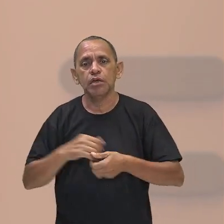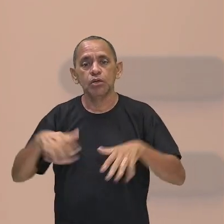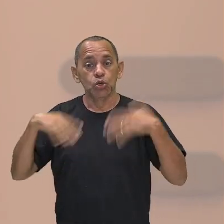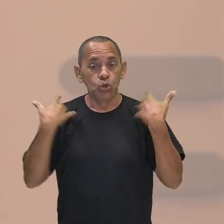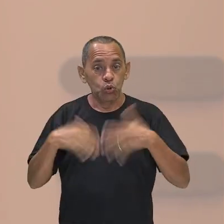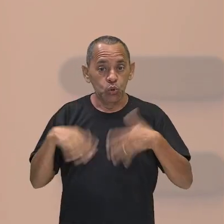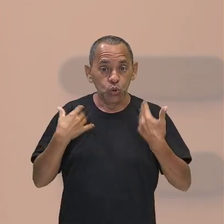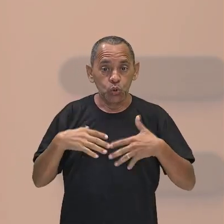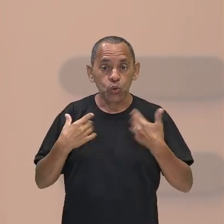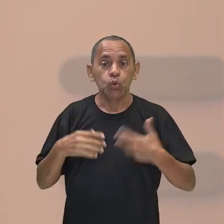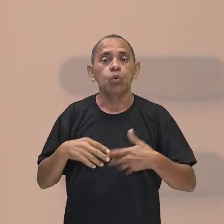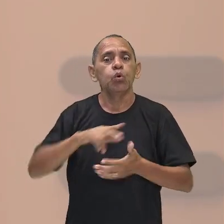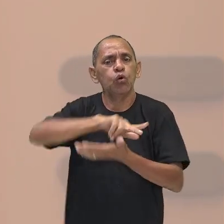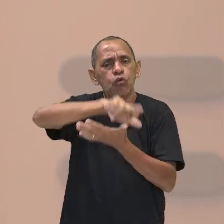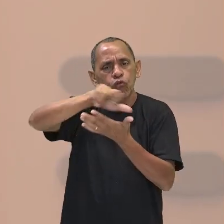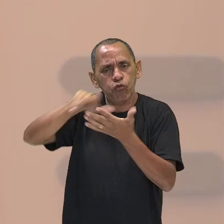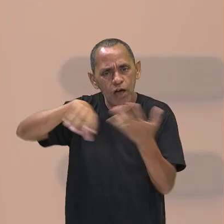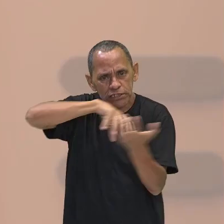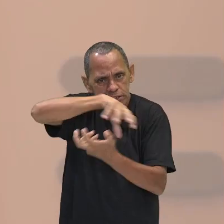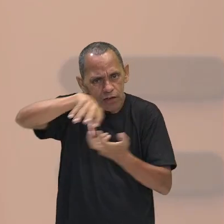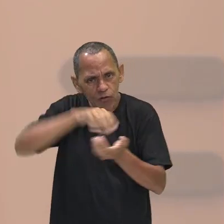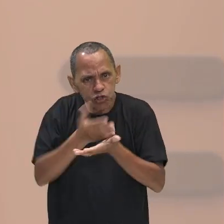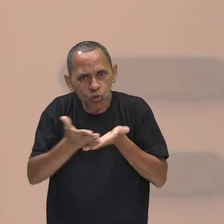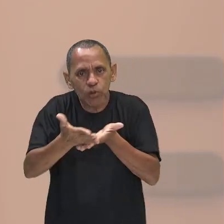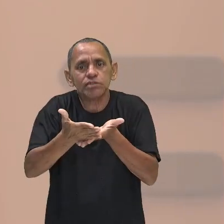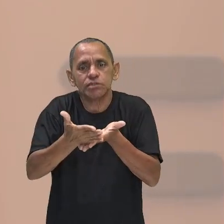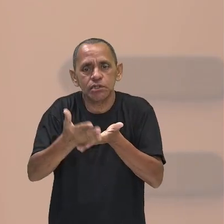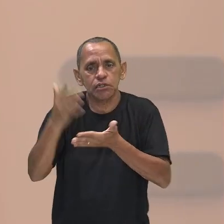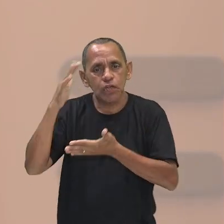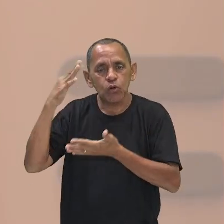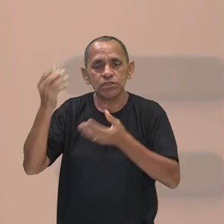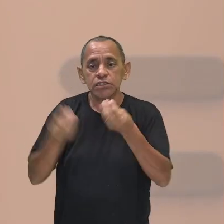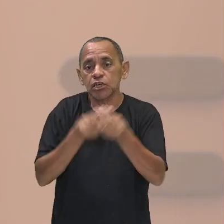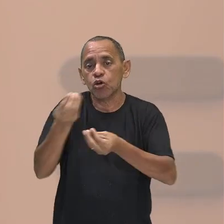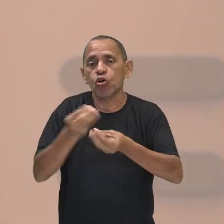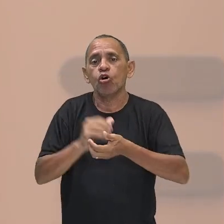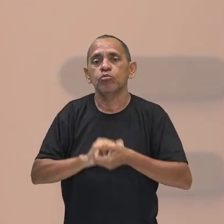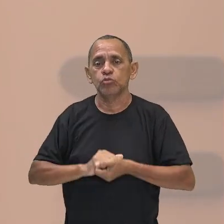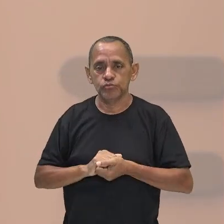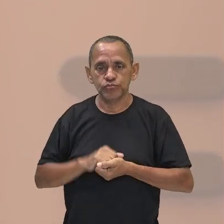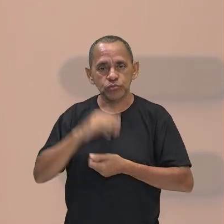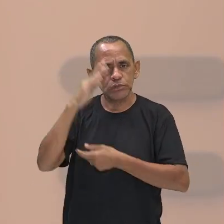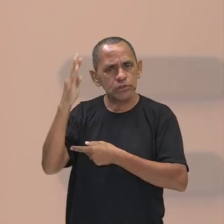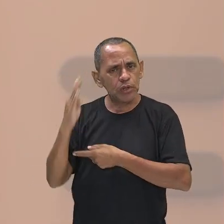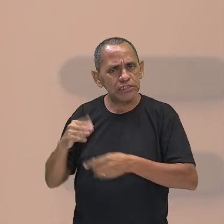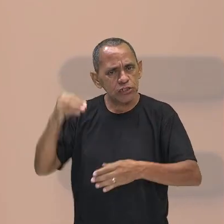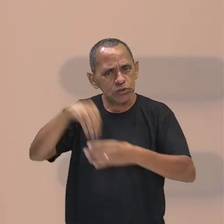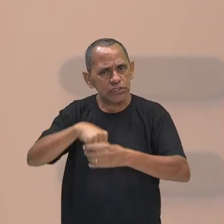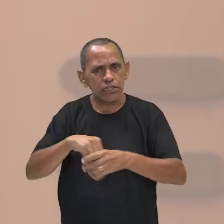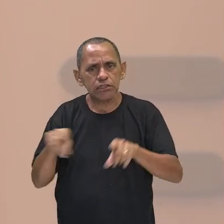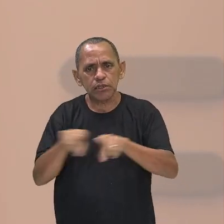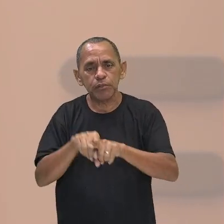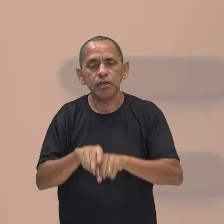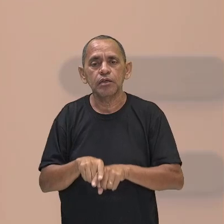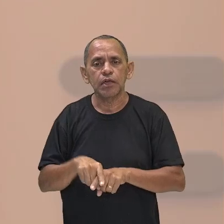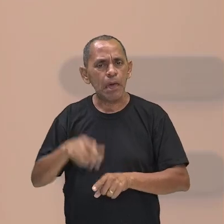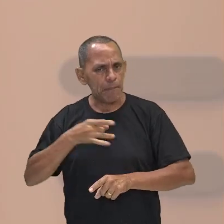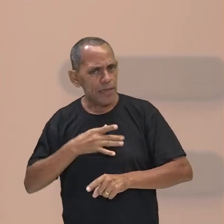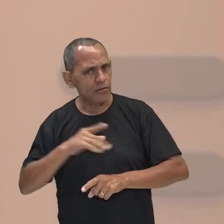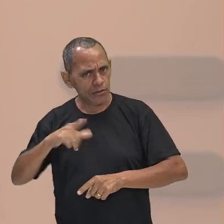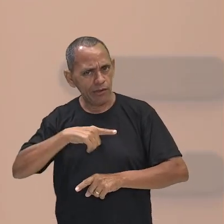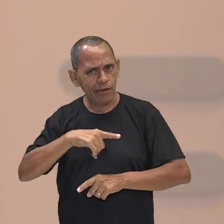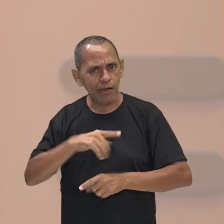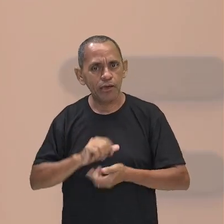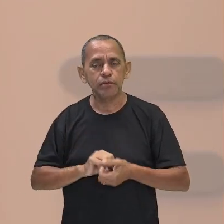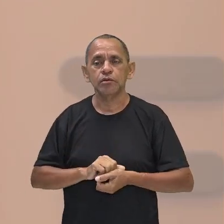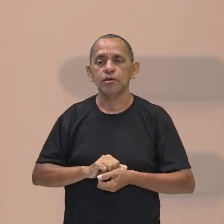várias revoltas começando a acontecer no Brasil. E esse período aqui, o que eles têm medo? É de que